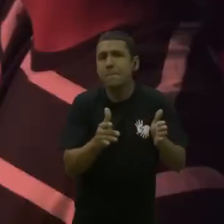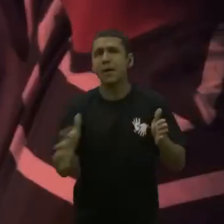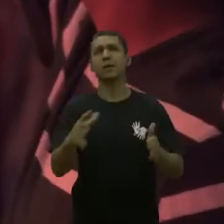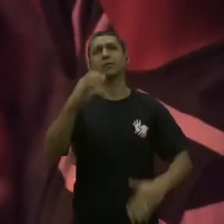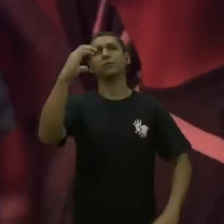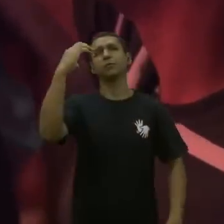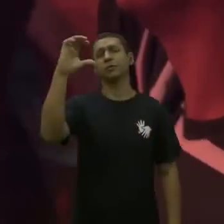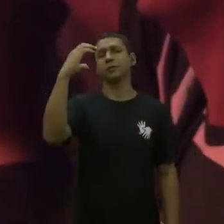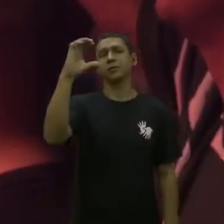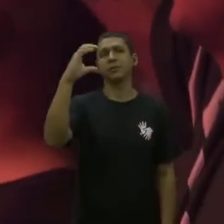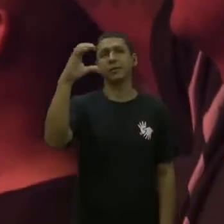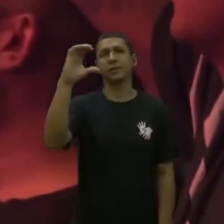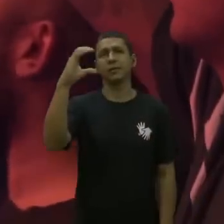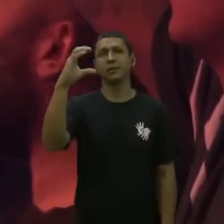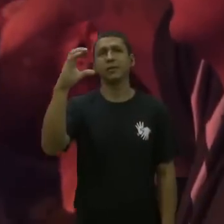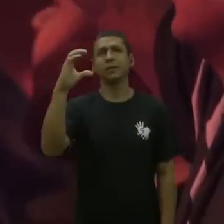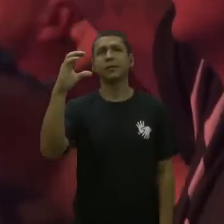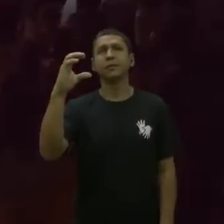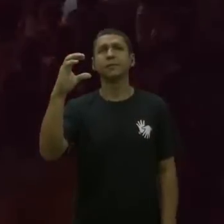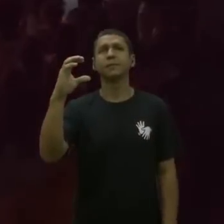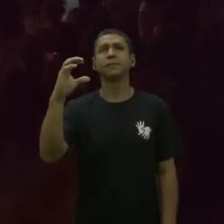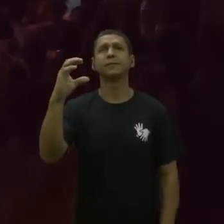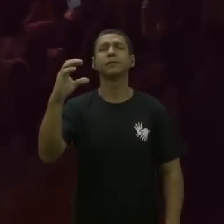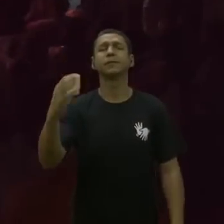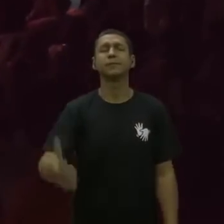sobre Niterói.